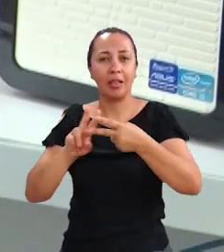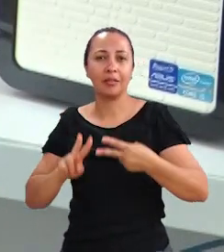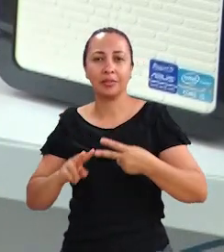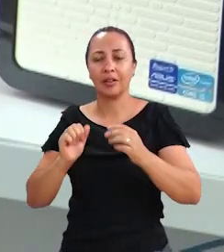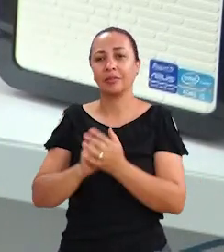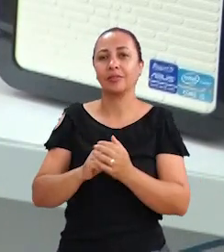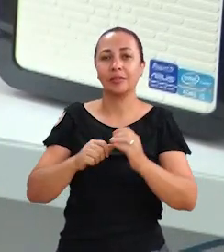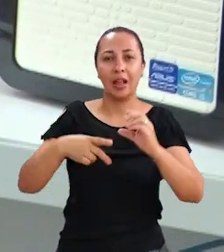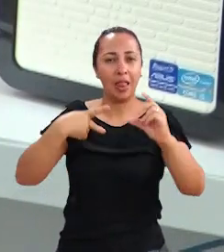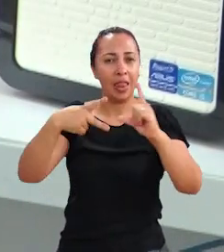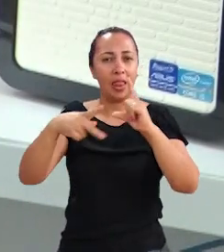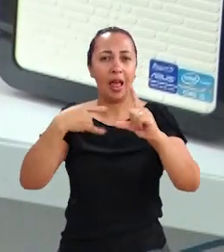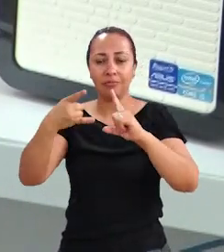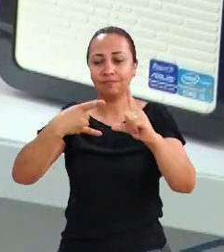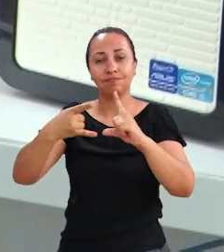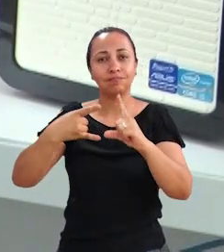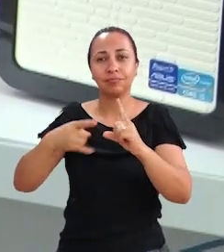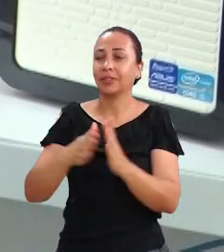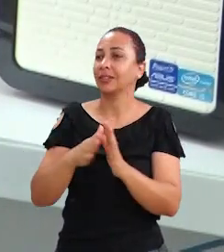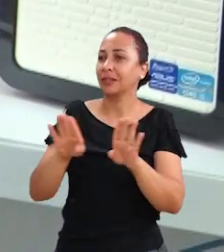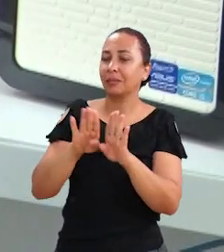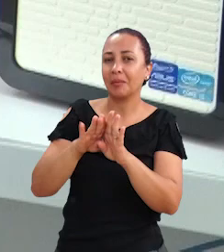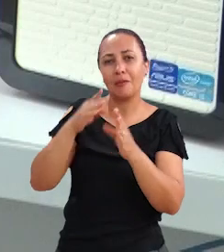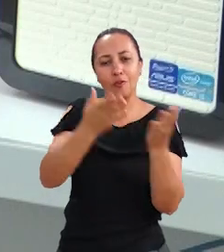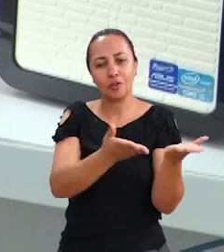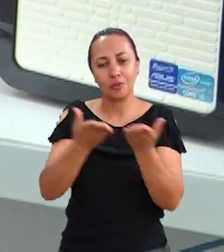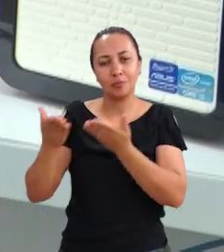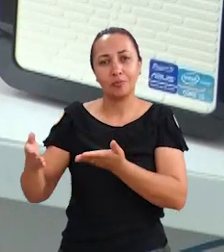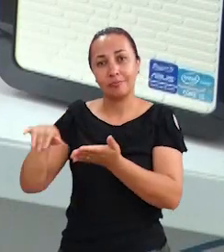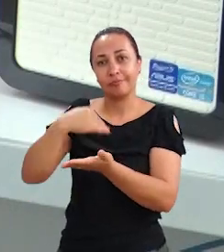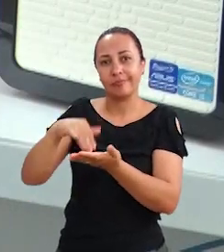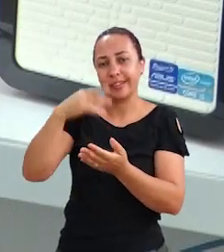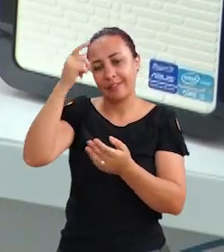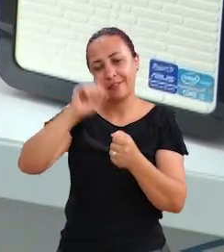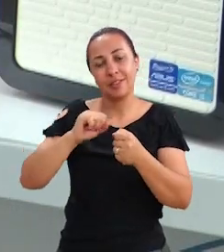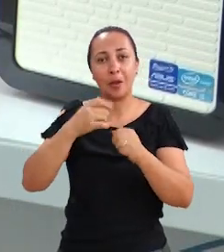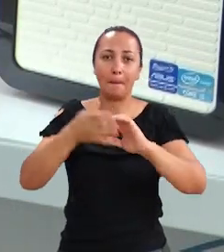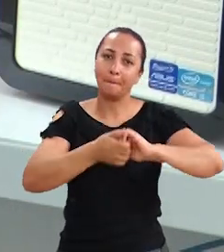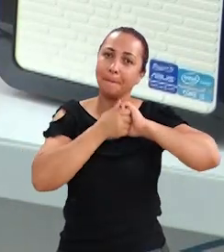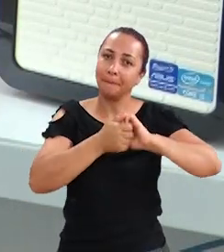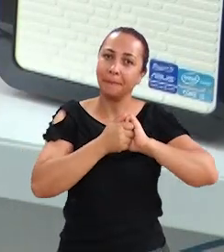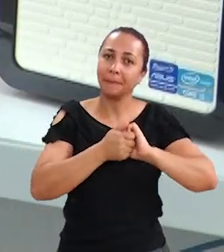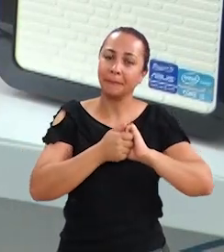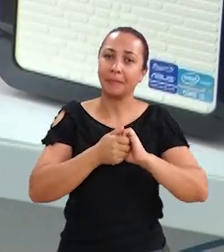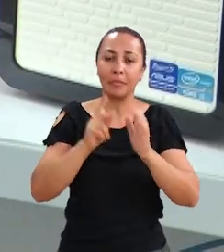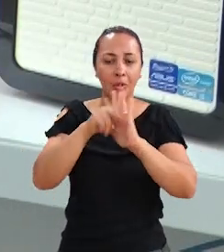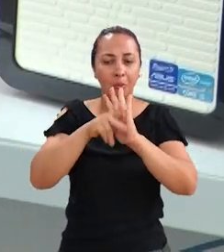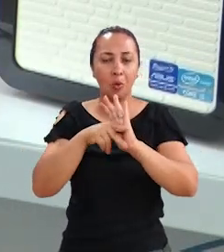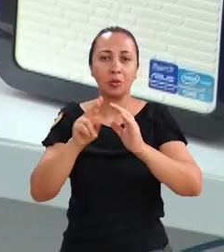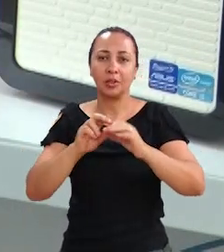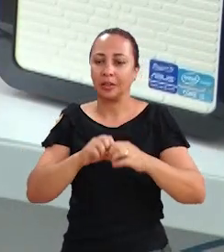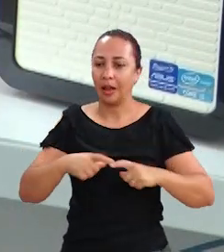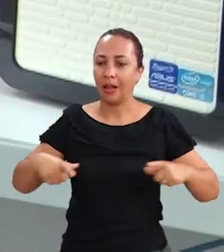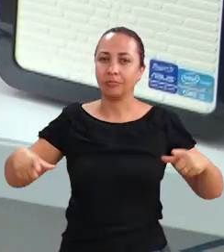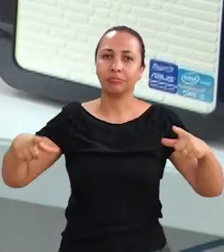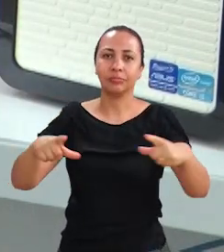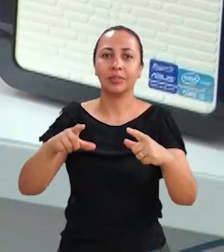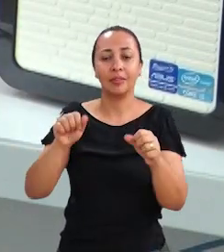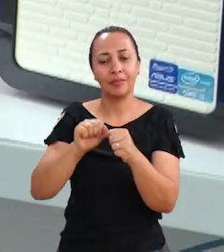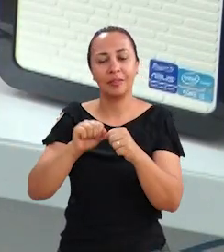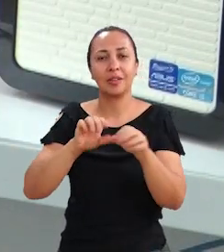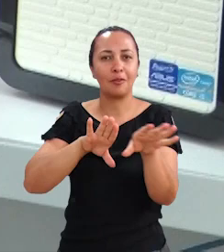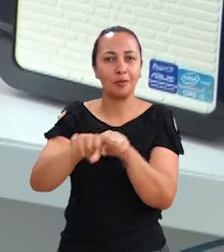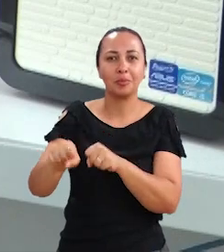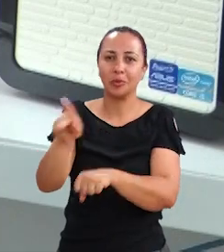fiz live para a rede municipal no período da pandemia, fui convidada pela secretária para a gente fazer uma parceria, um projeto de extensão, para a gente fazer